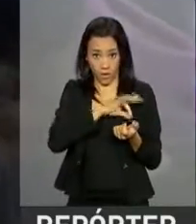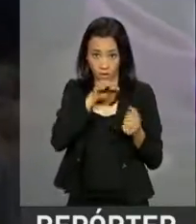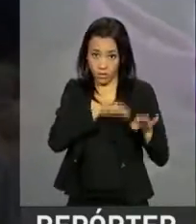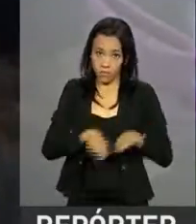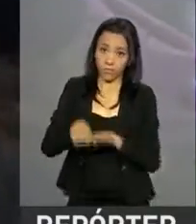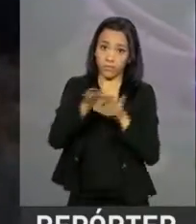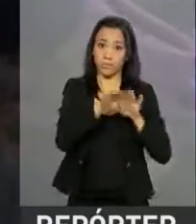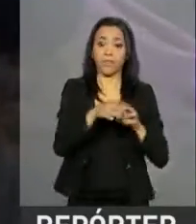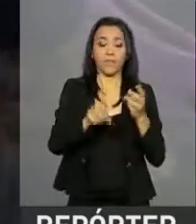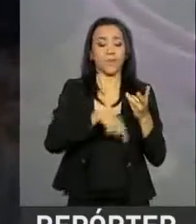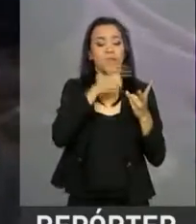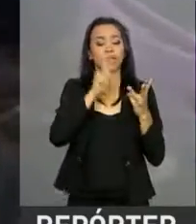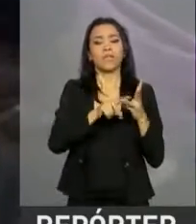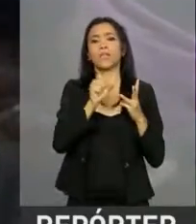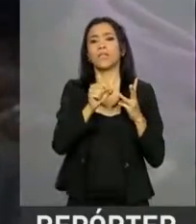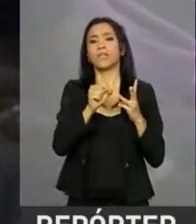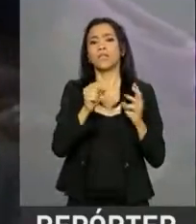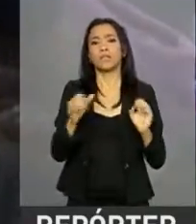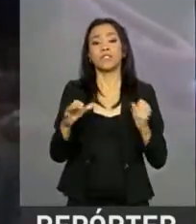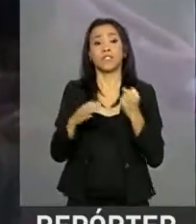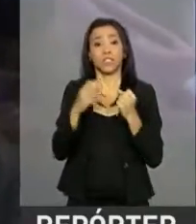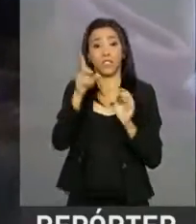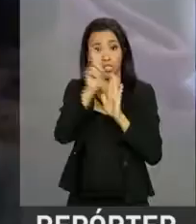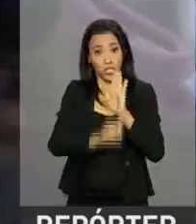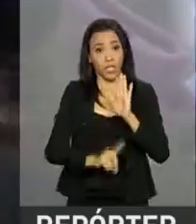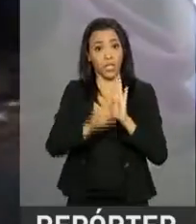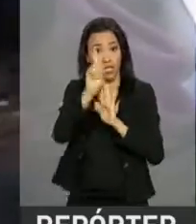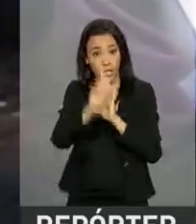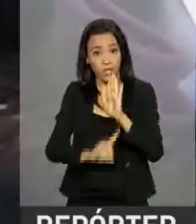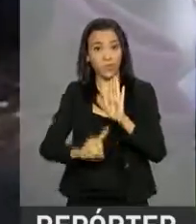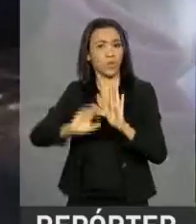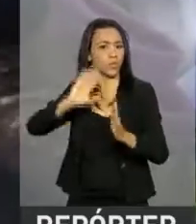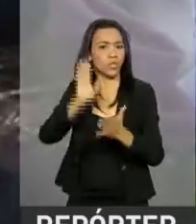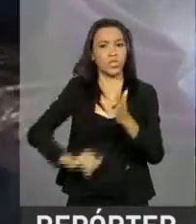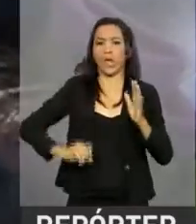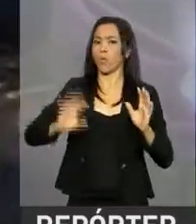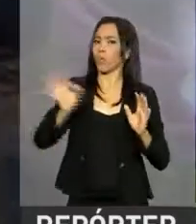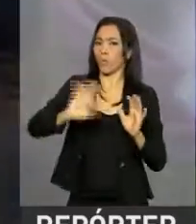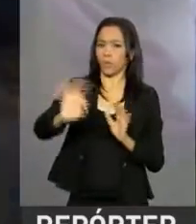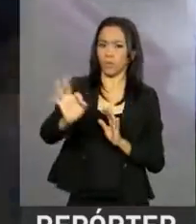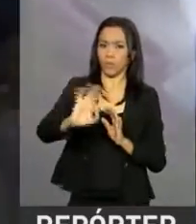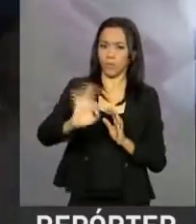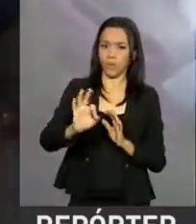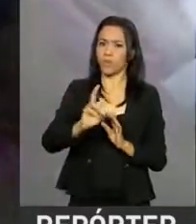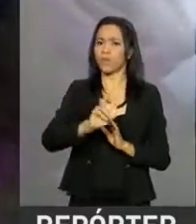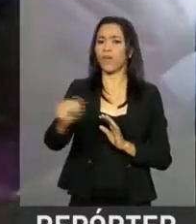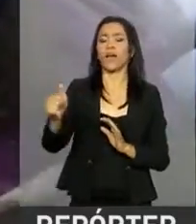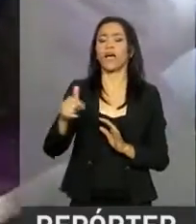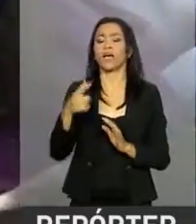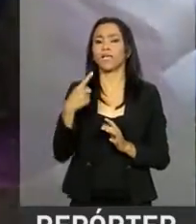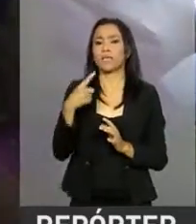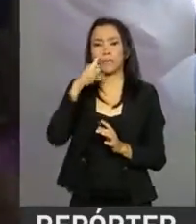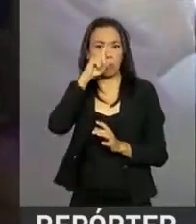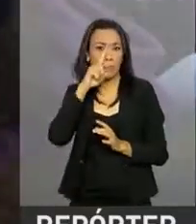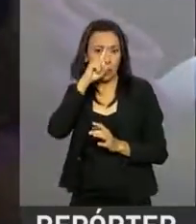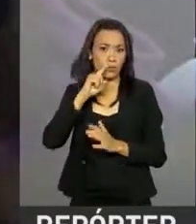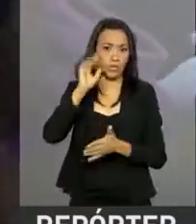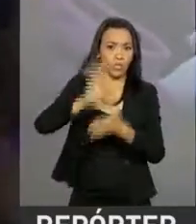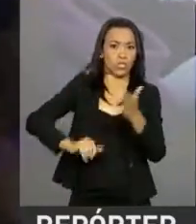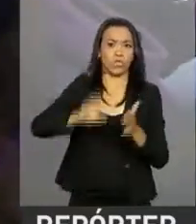e consolidar direitos nem um direito do trabalhador sofre ameaça